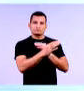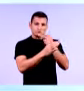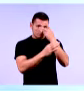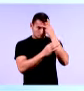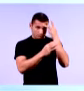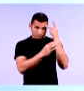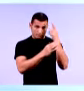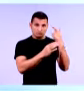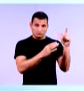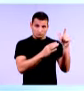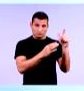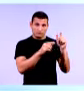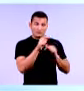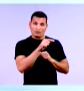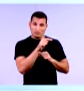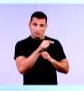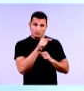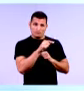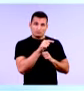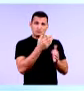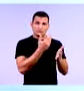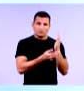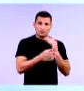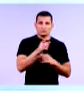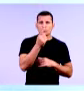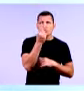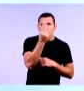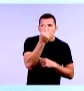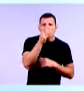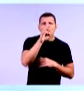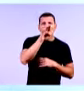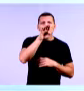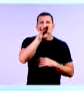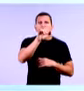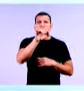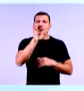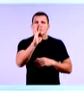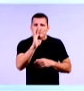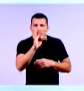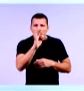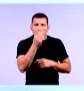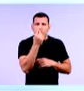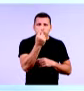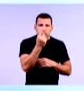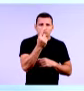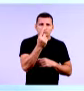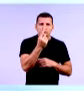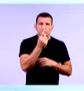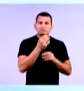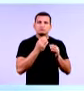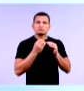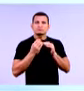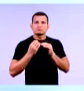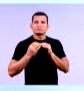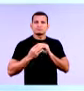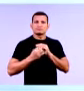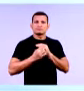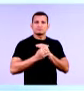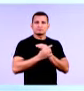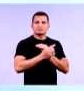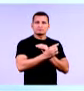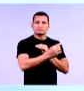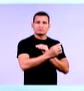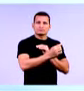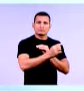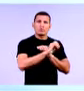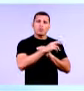pessoa, né, esse arquivo, se ele perde um bit, basta ele perder um bit no caminho, ou esse bit, por exemplo, um bit